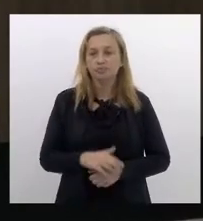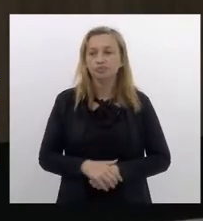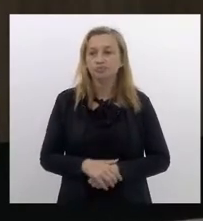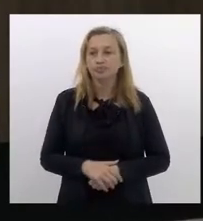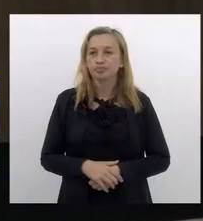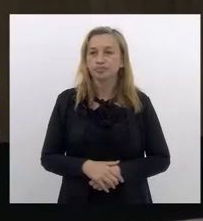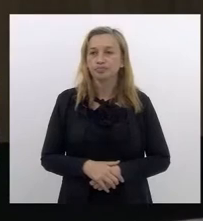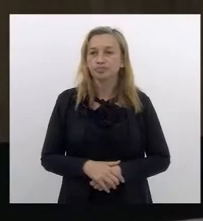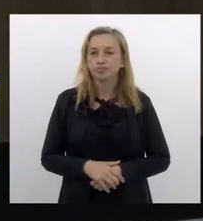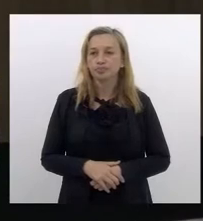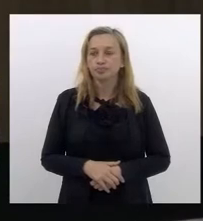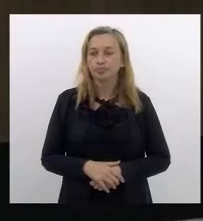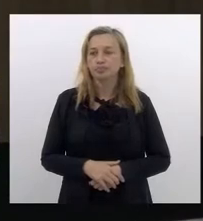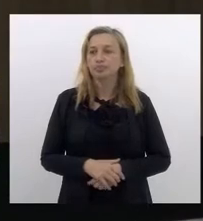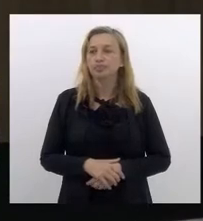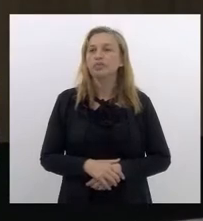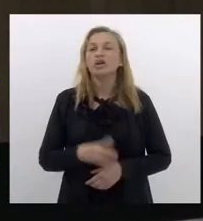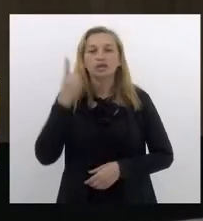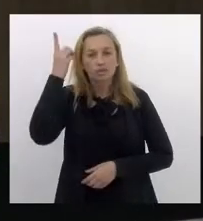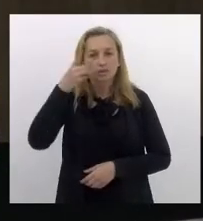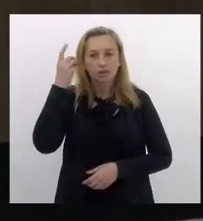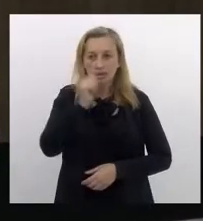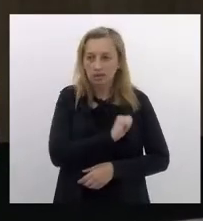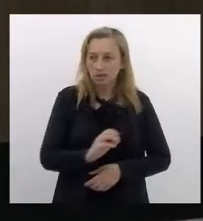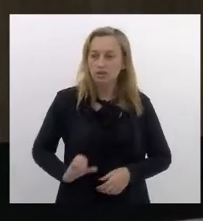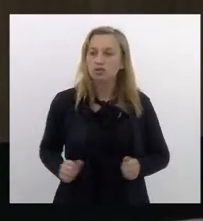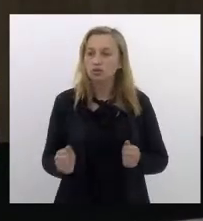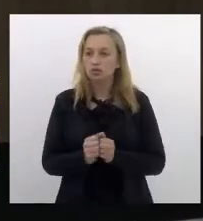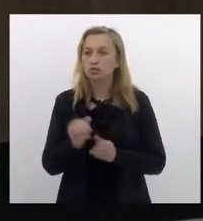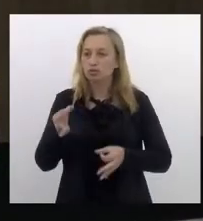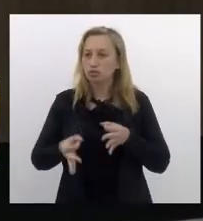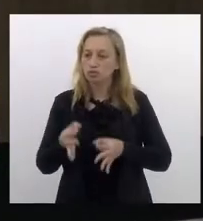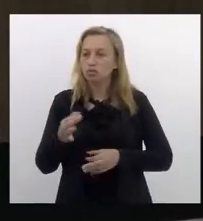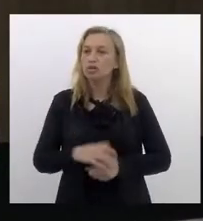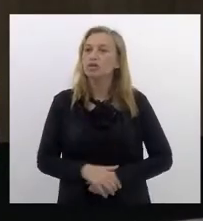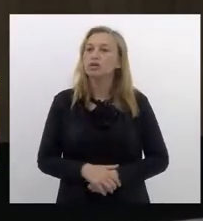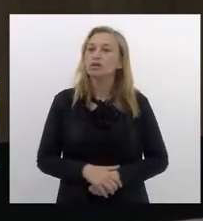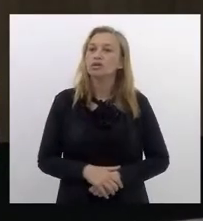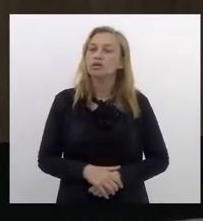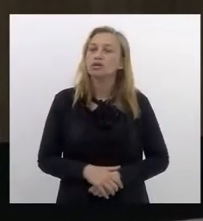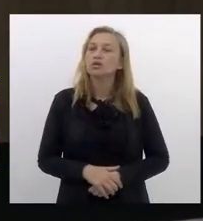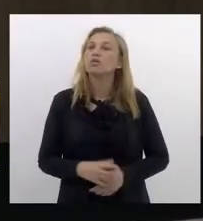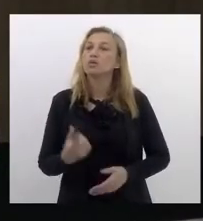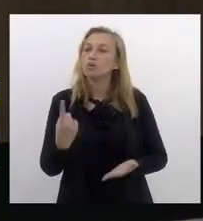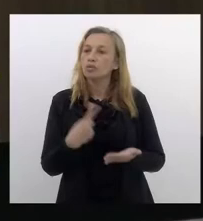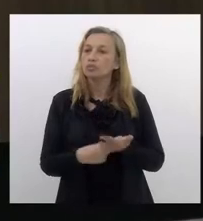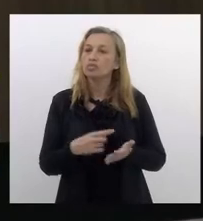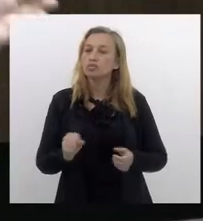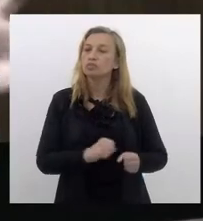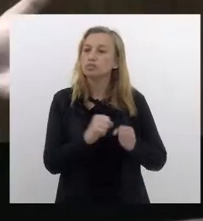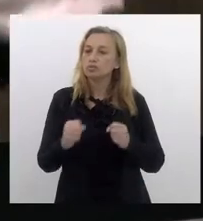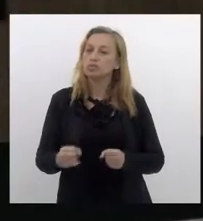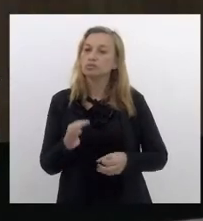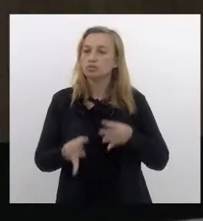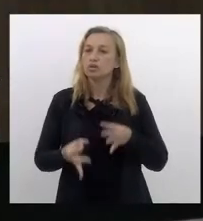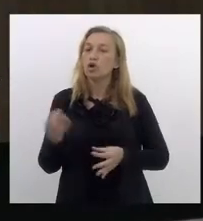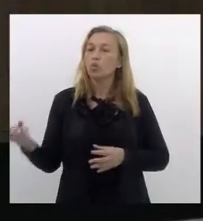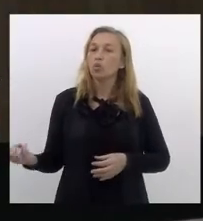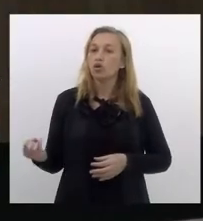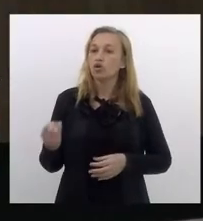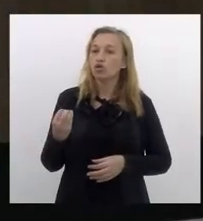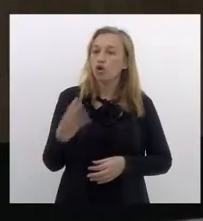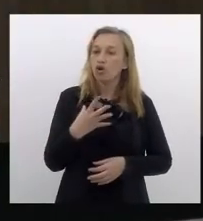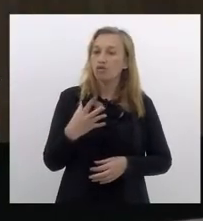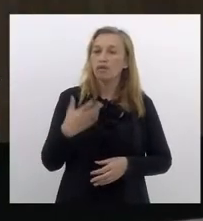por um acordo coordenado pelo deputado André Ciliano com o Poder Judiciário, houve um compromisso do Poder Judiciário de enviar para cá uma nova